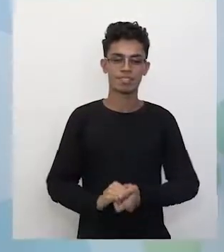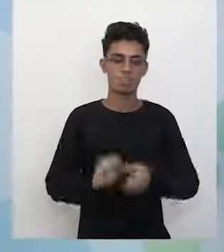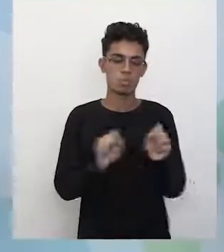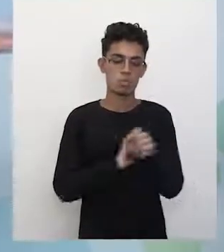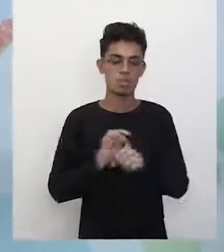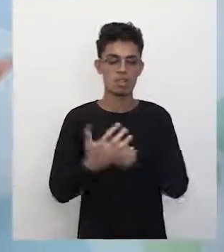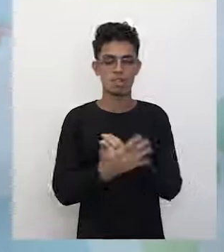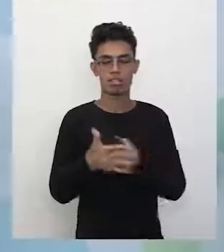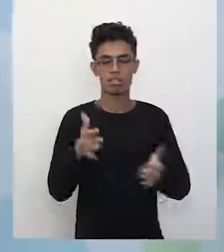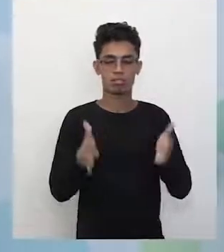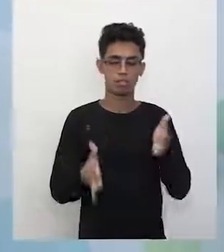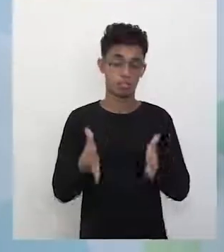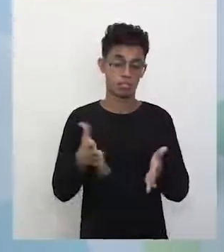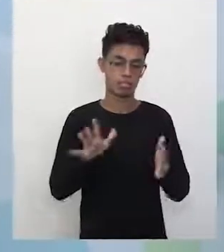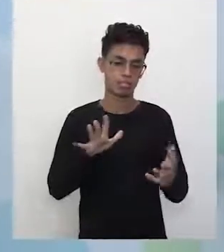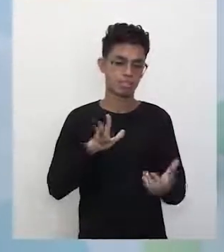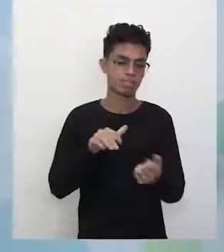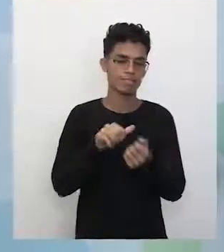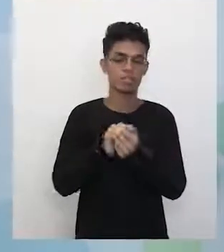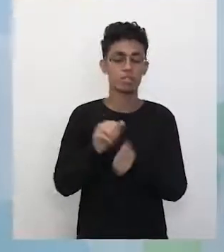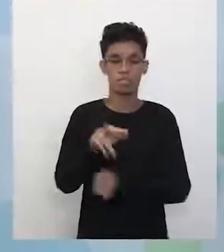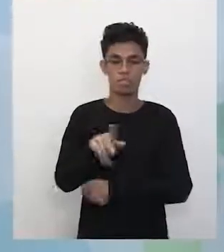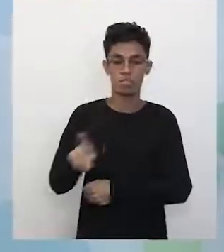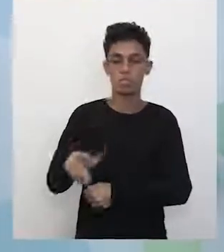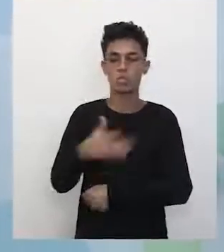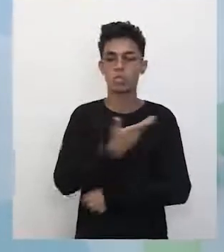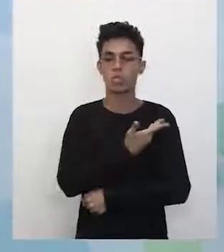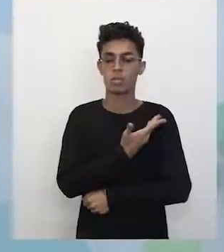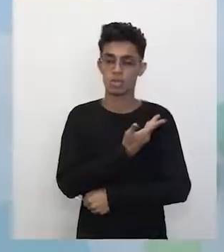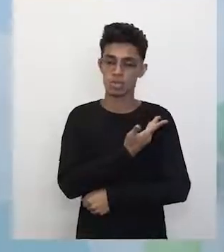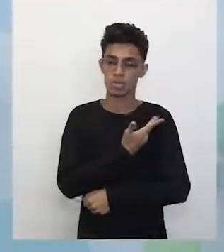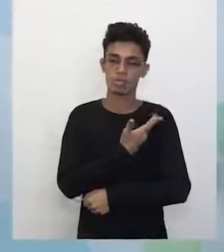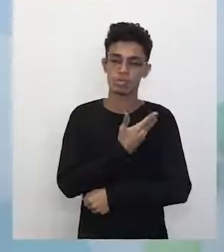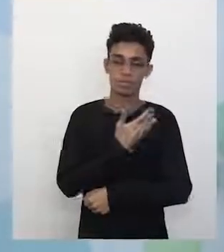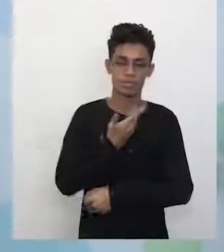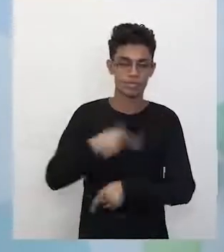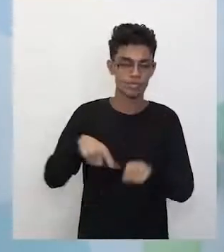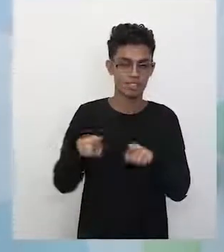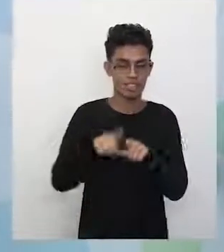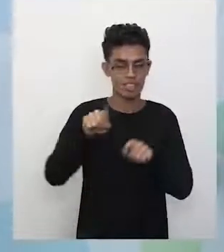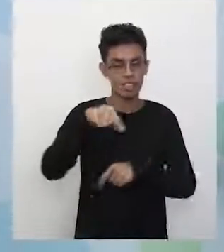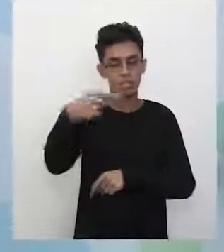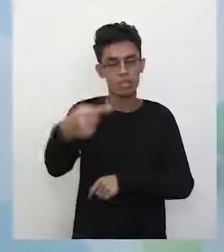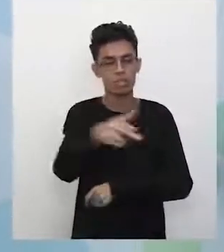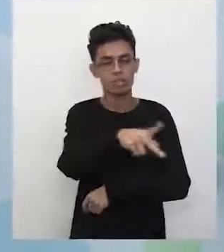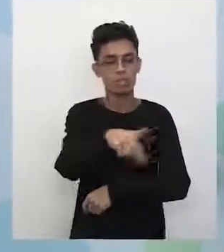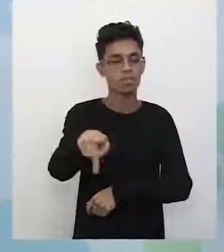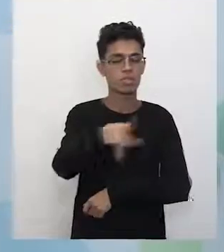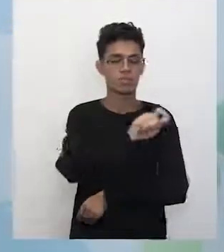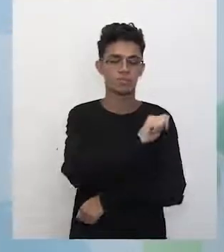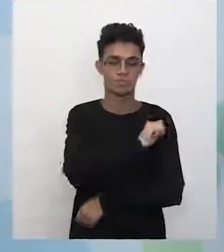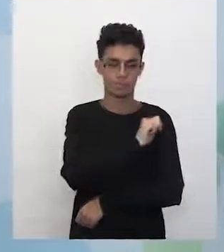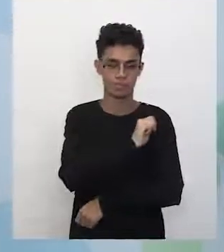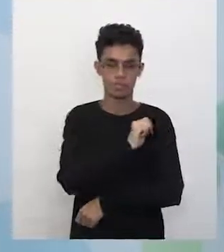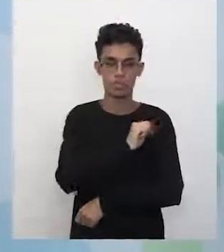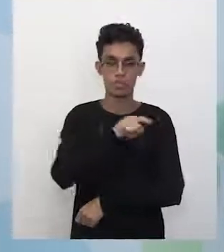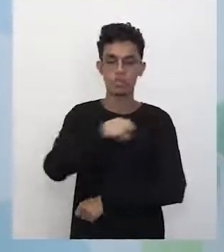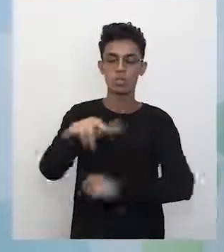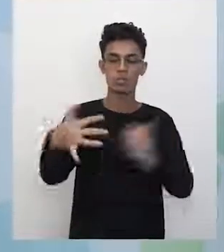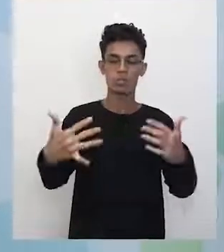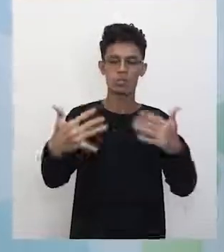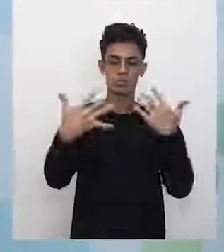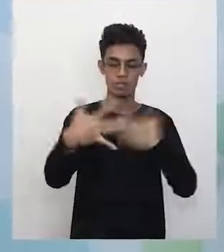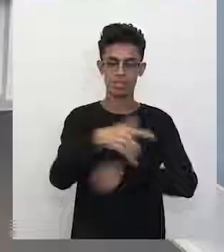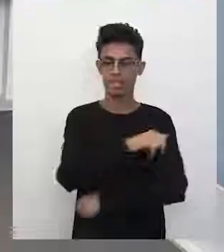meu aniversário com os meus amigos professores, né? E principalmente com os amigos professores que estão aí do outro lado e os alunos, né? Porque os alunos são tudo